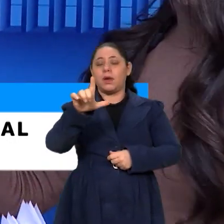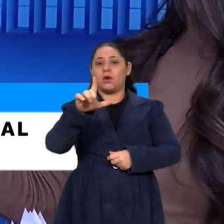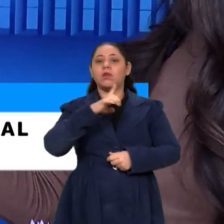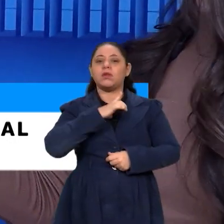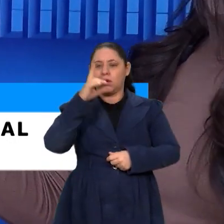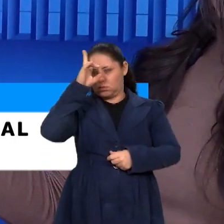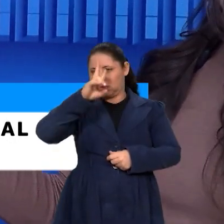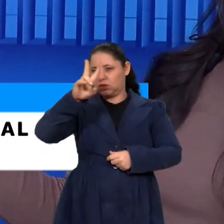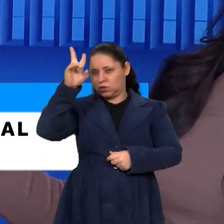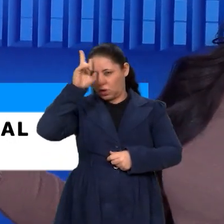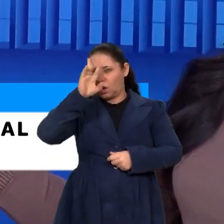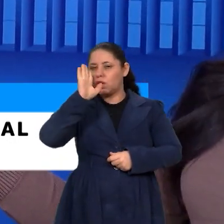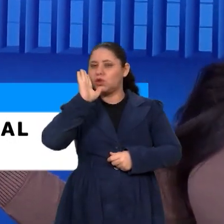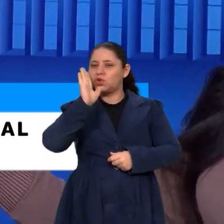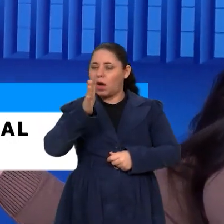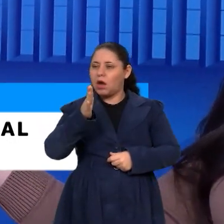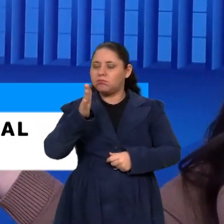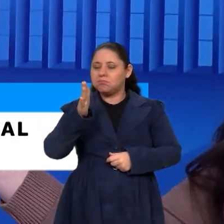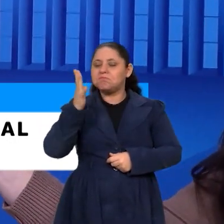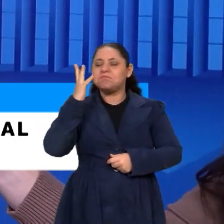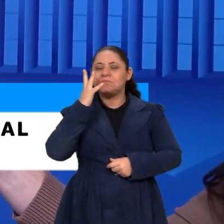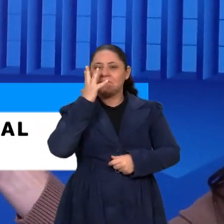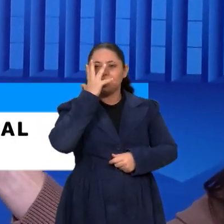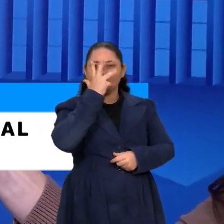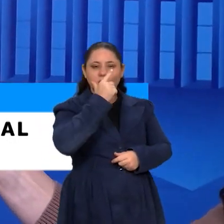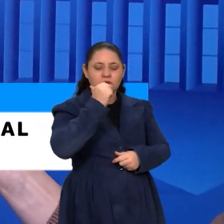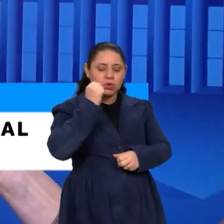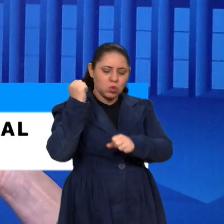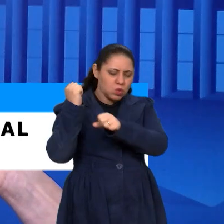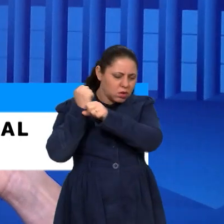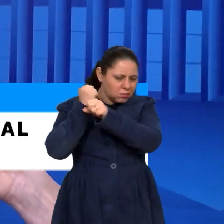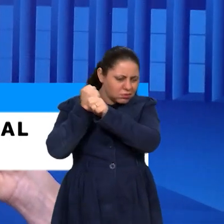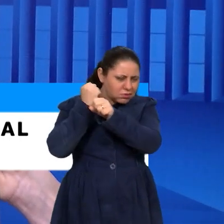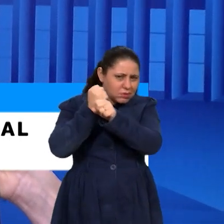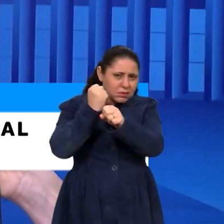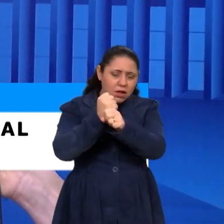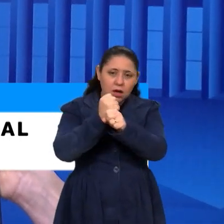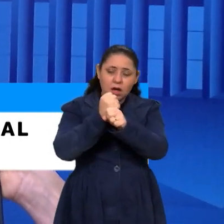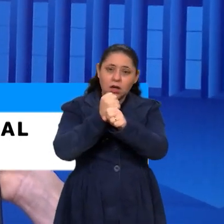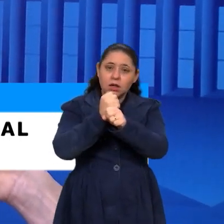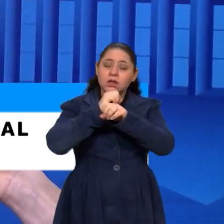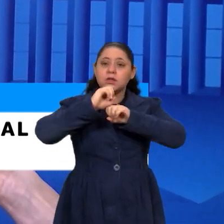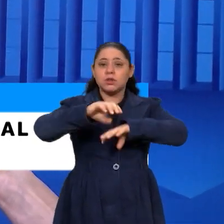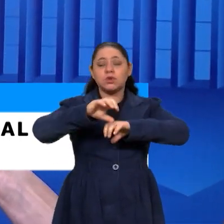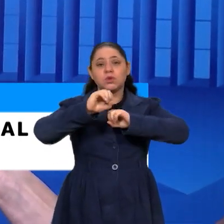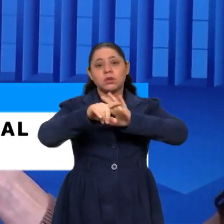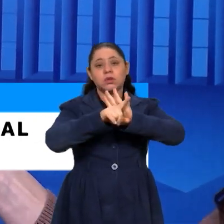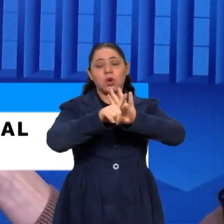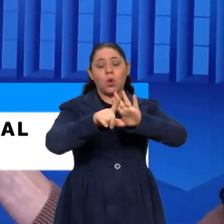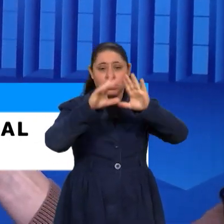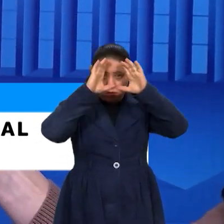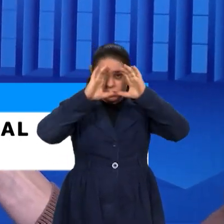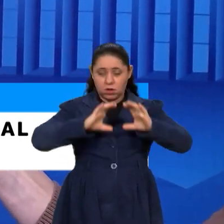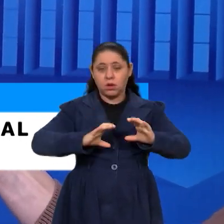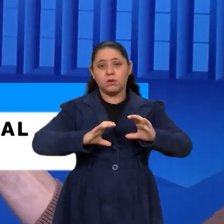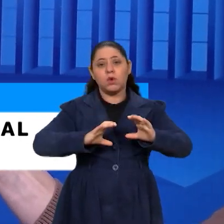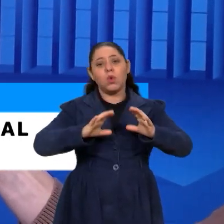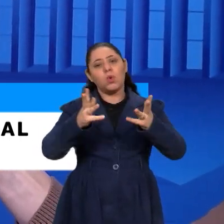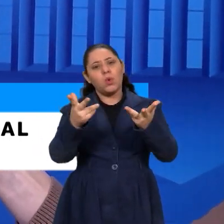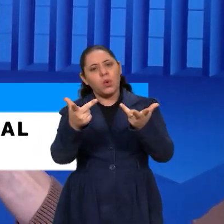uma história, né? É um passado muito bonito de construção da educação para a cidadania, educação